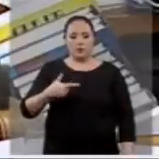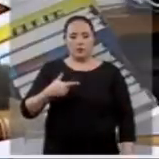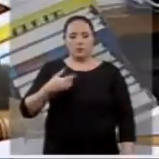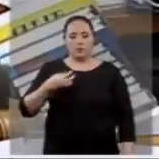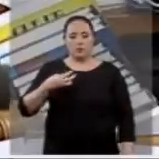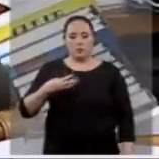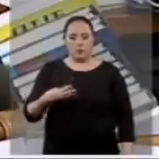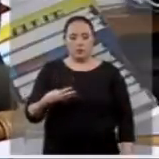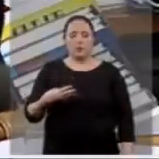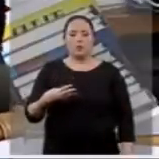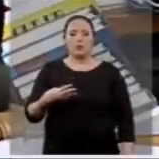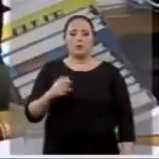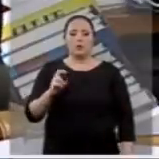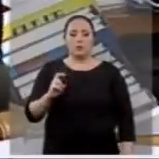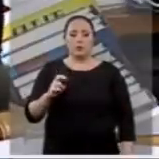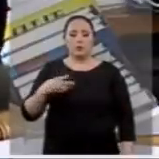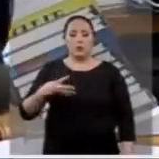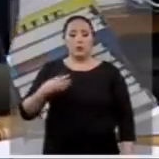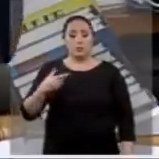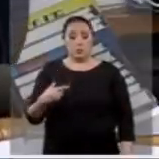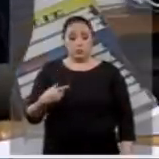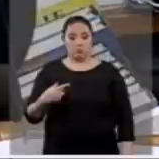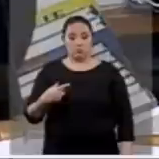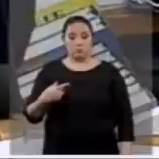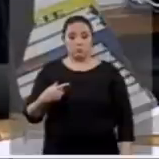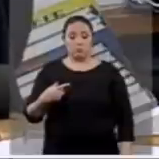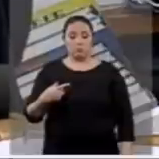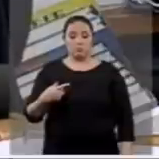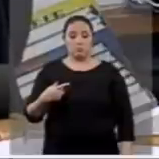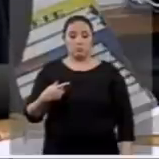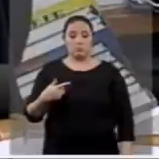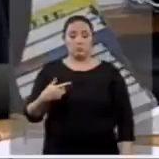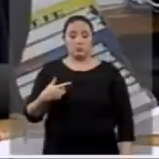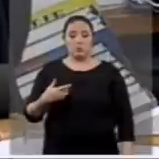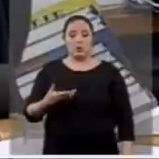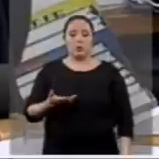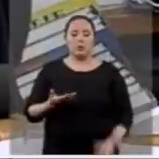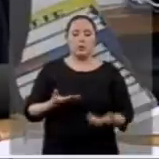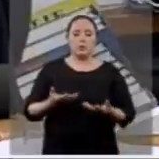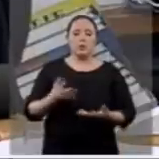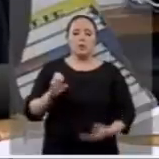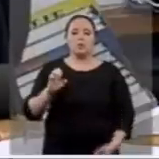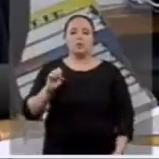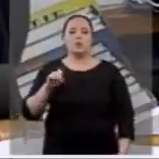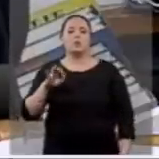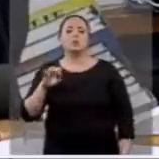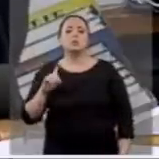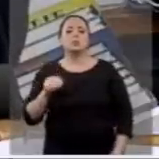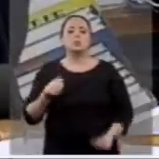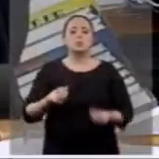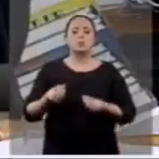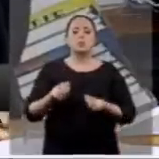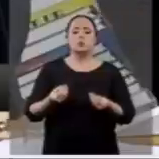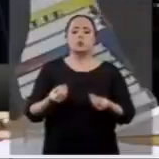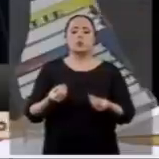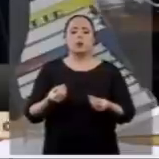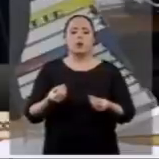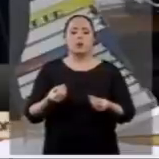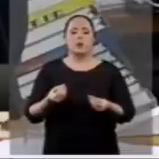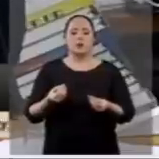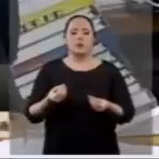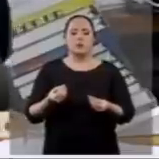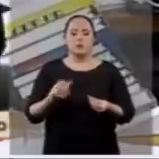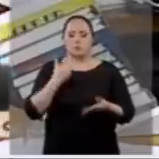323 e 547, é no sentido de excomungar,